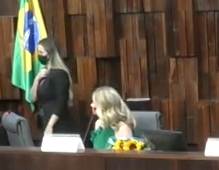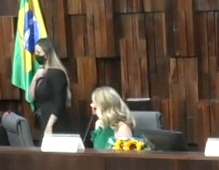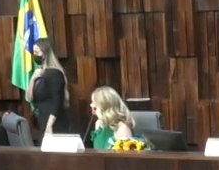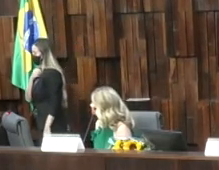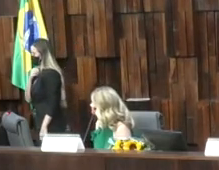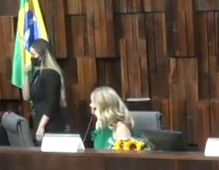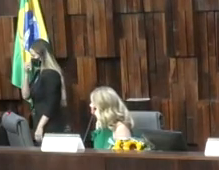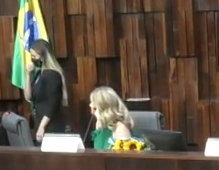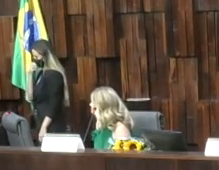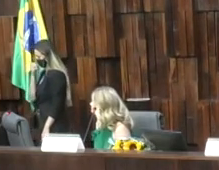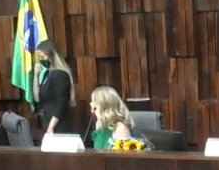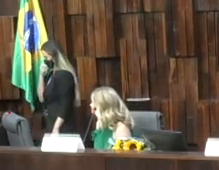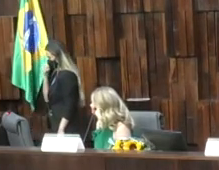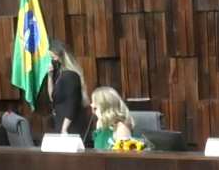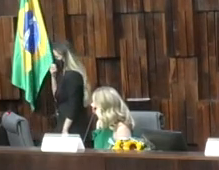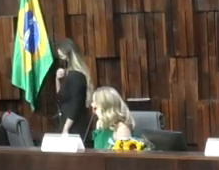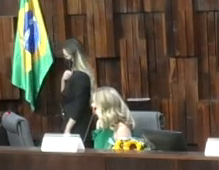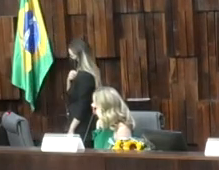Boa tarde.